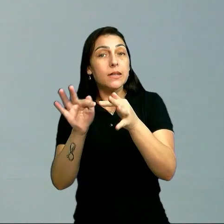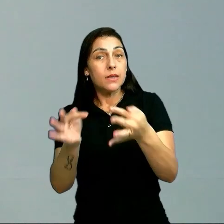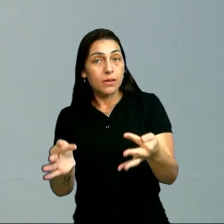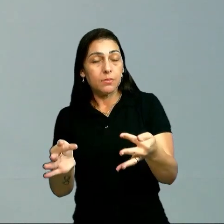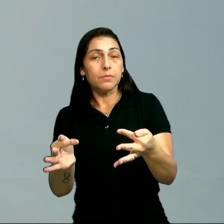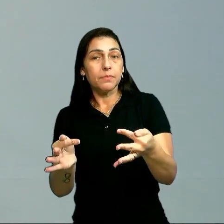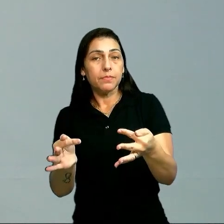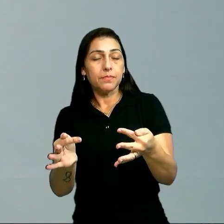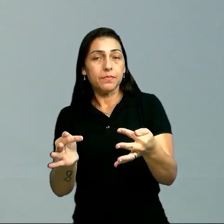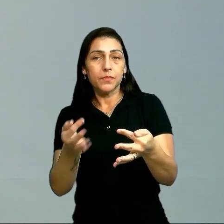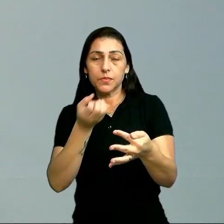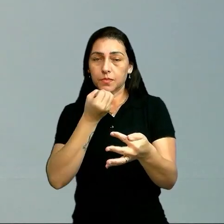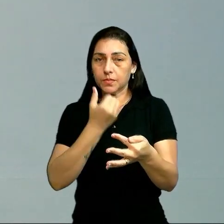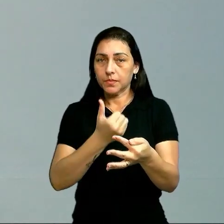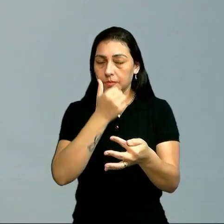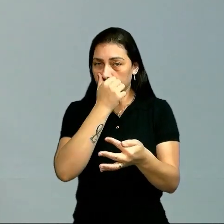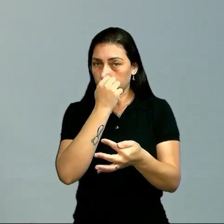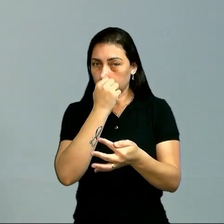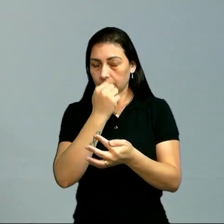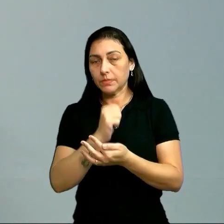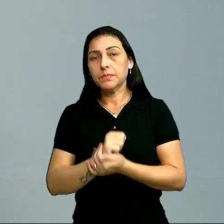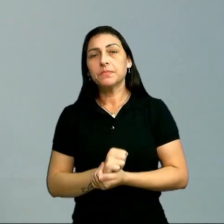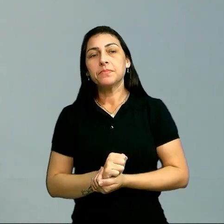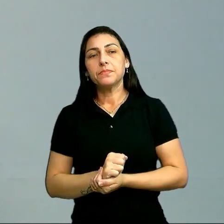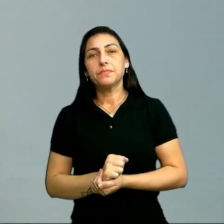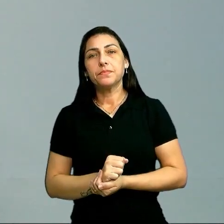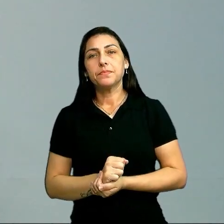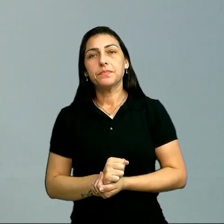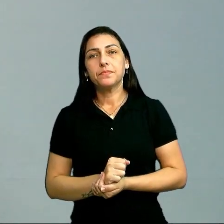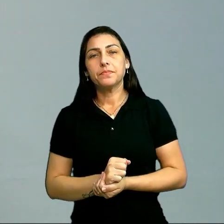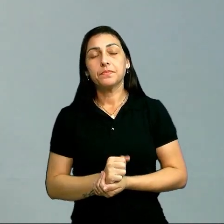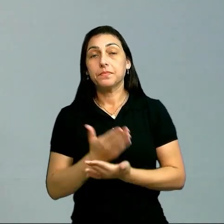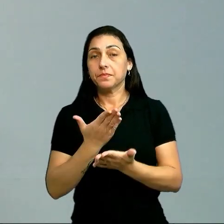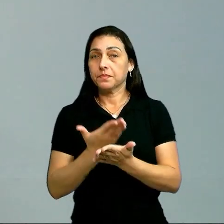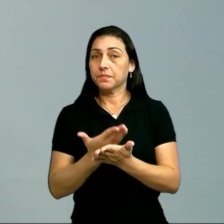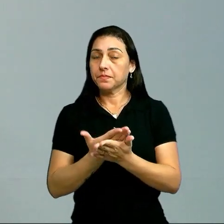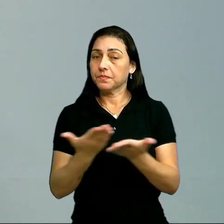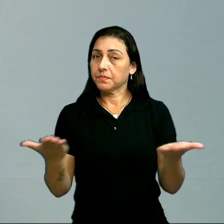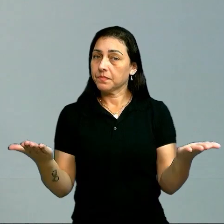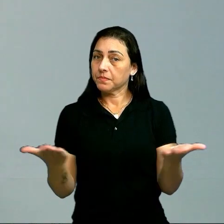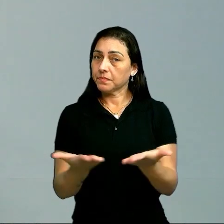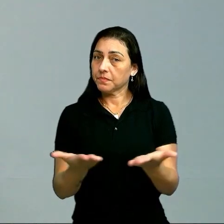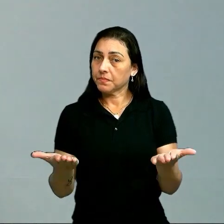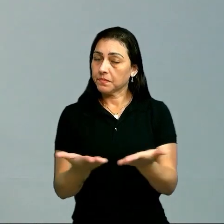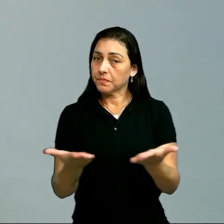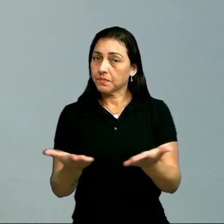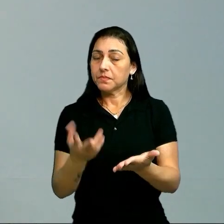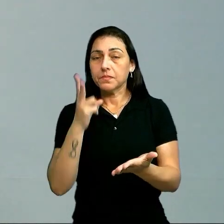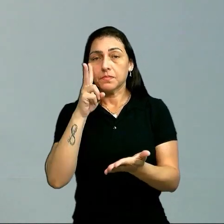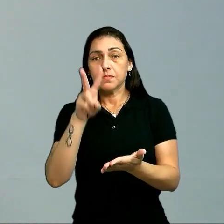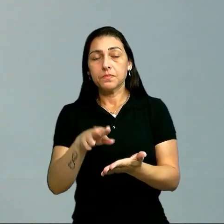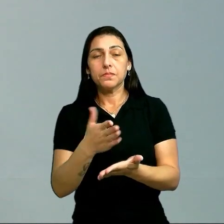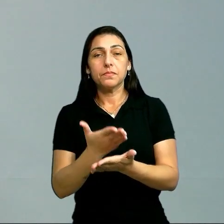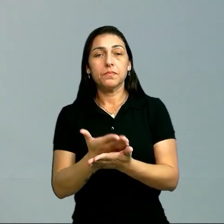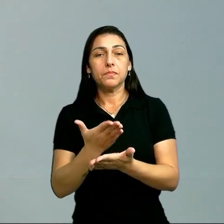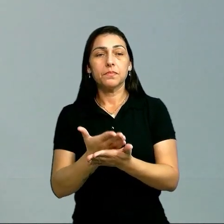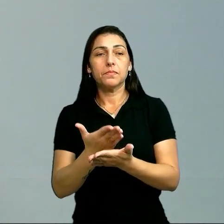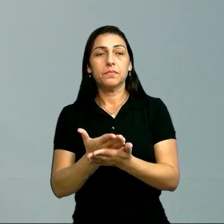simples. Tudo bem? Pessoal, essa foi a nossa aula de hoje. Para rever essa